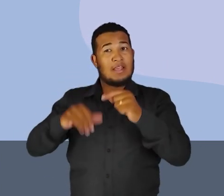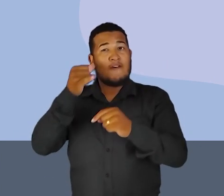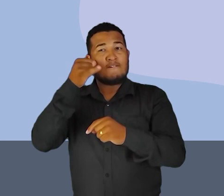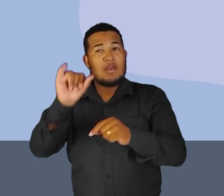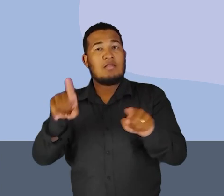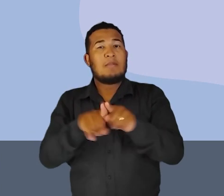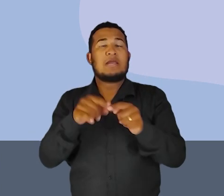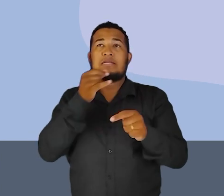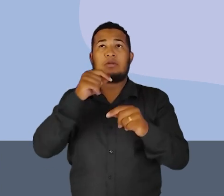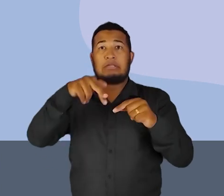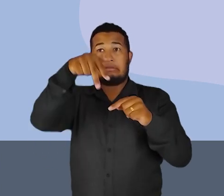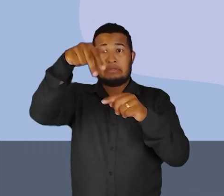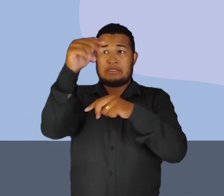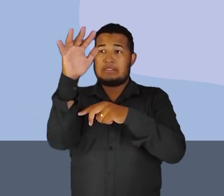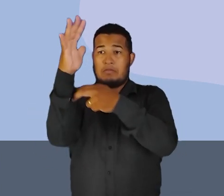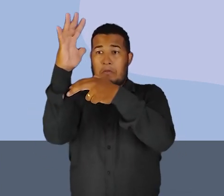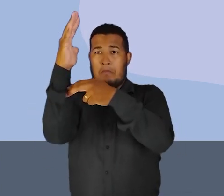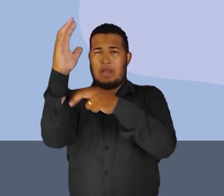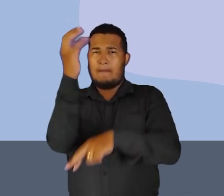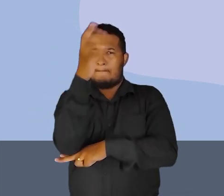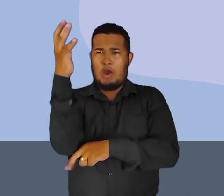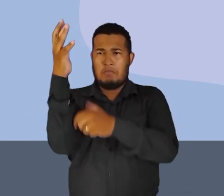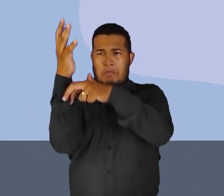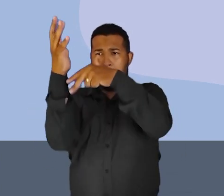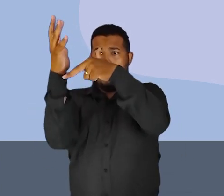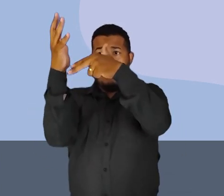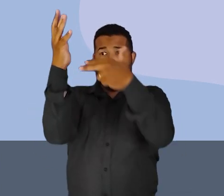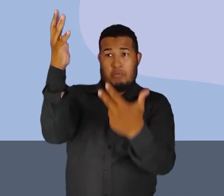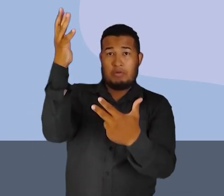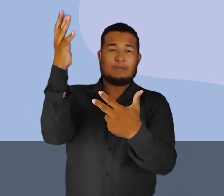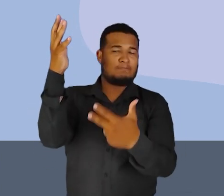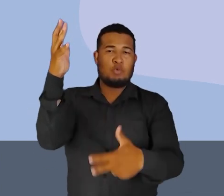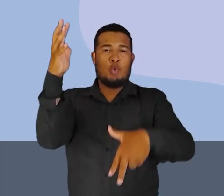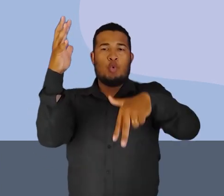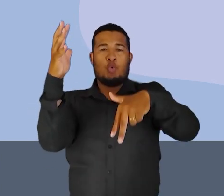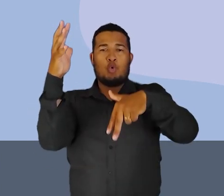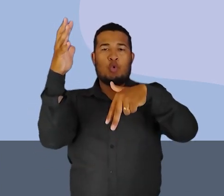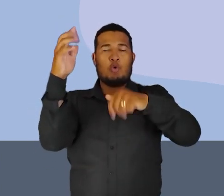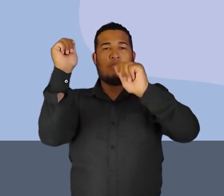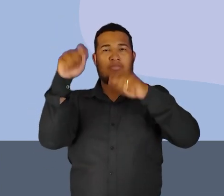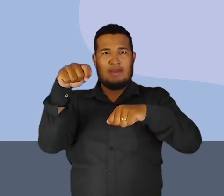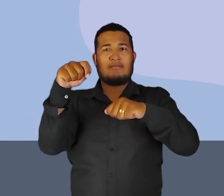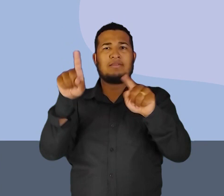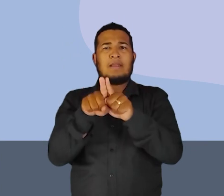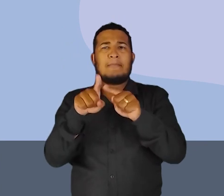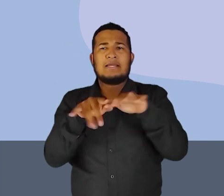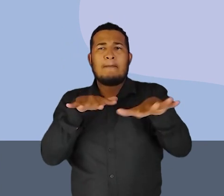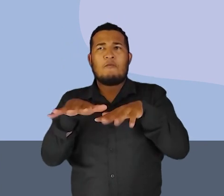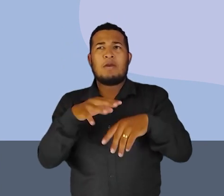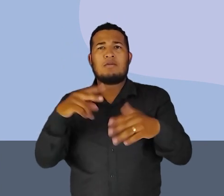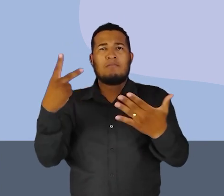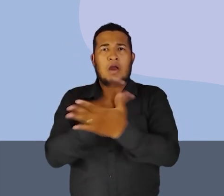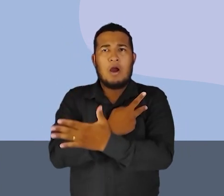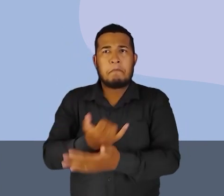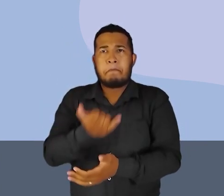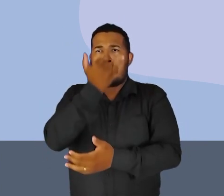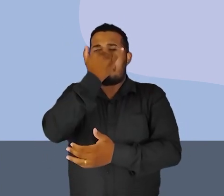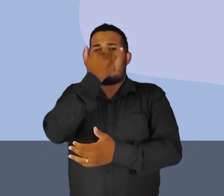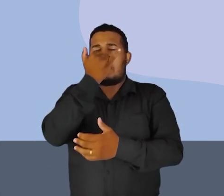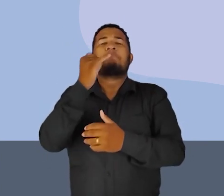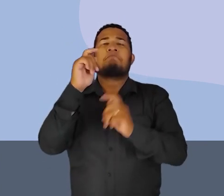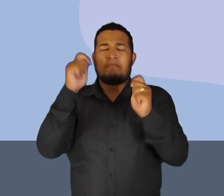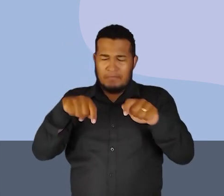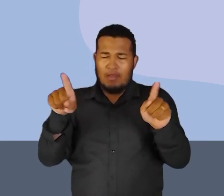amenizam quedas, suavizam lesões por conta de movimentos realizados da maneira errada e também pelo esforço inadequado.